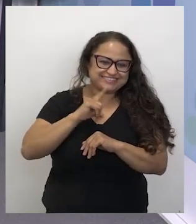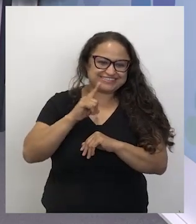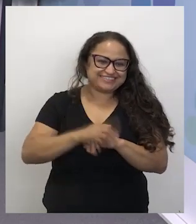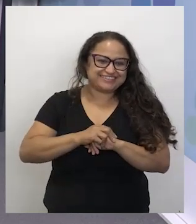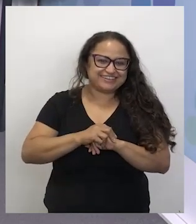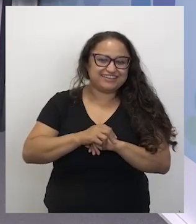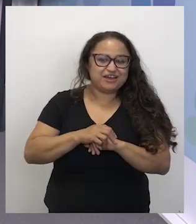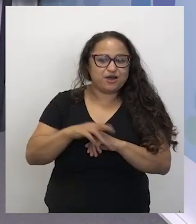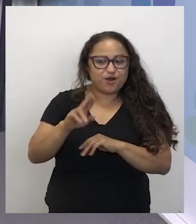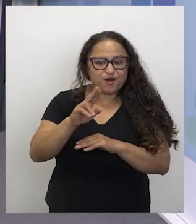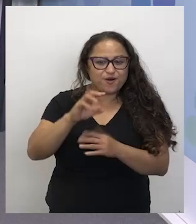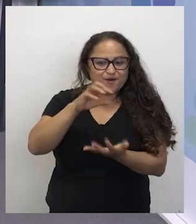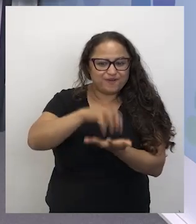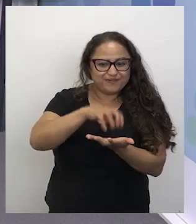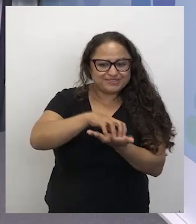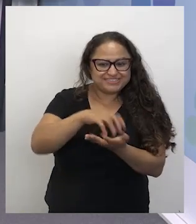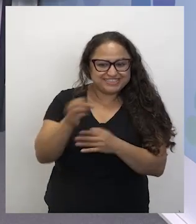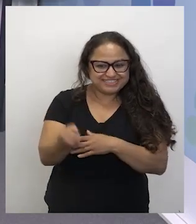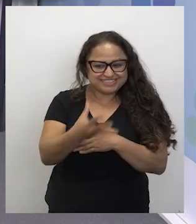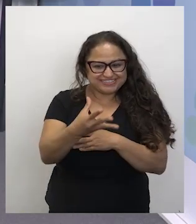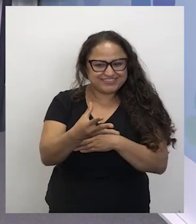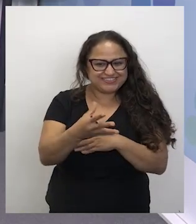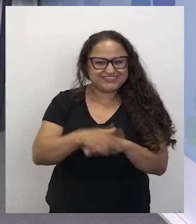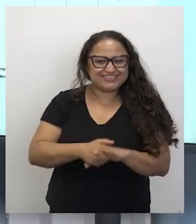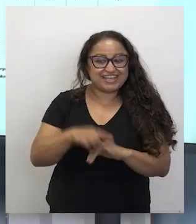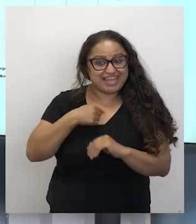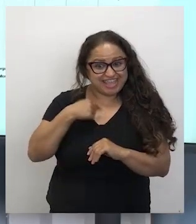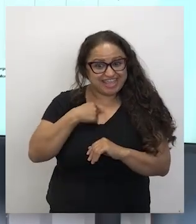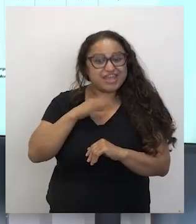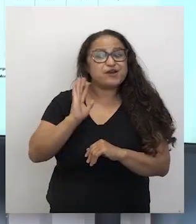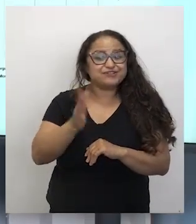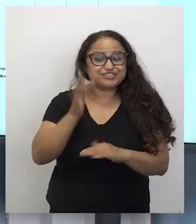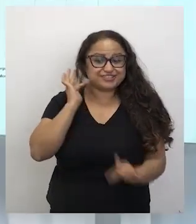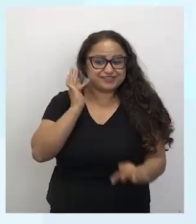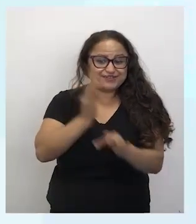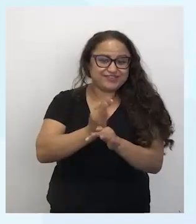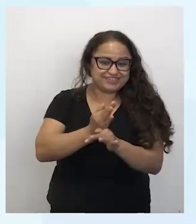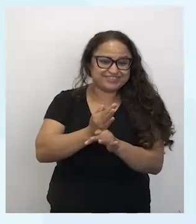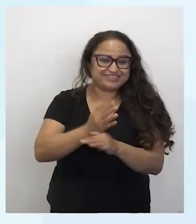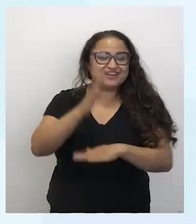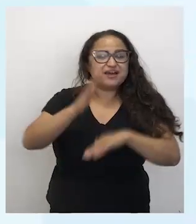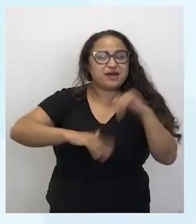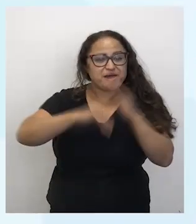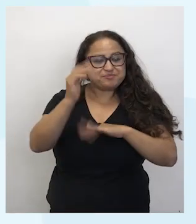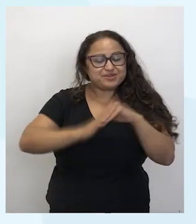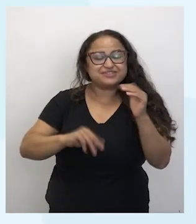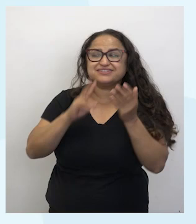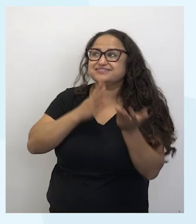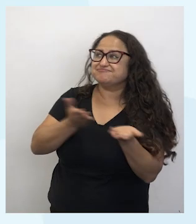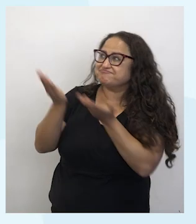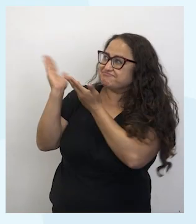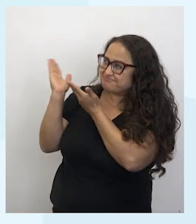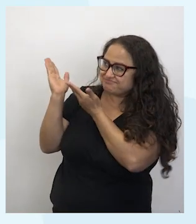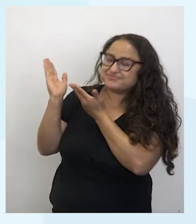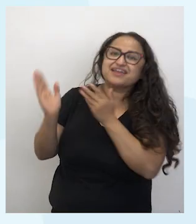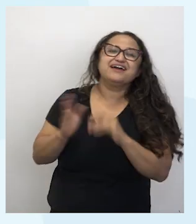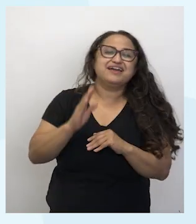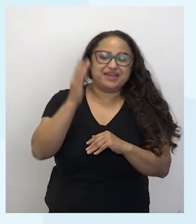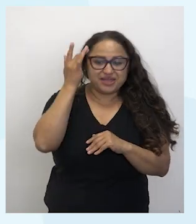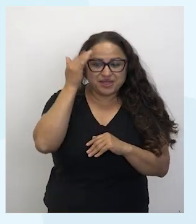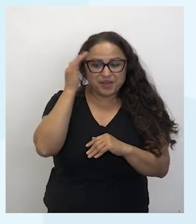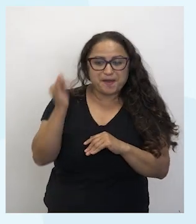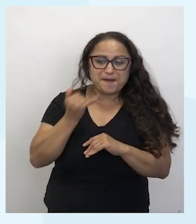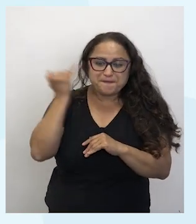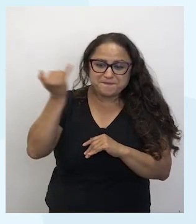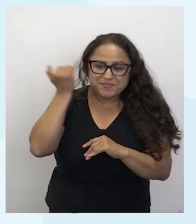unidade nova, hein? Olha aí. Já virei unidade física, né? Essa habilidade, estudante, de olhar gráfico e analisar é muito importante, principalmente na